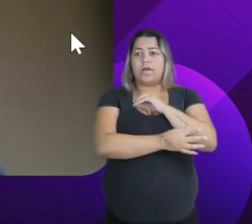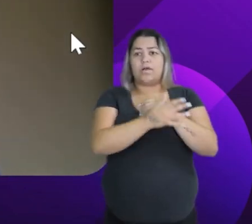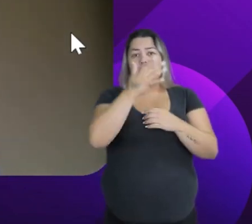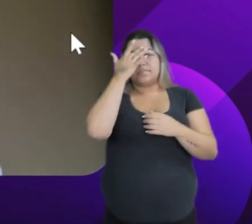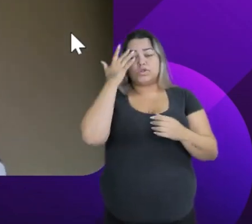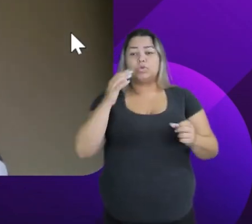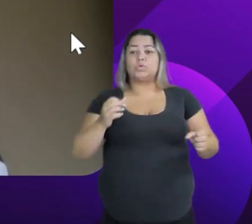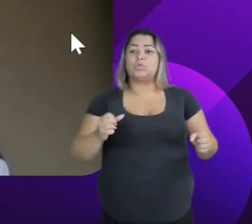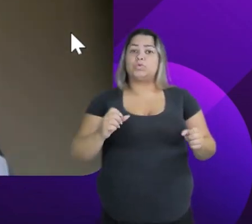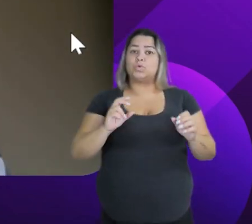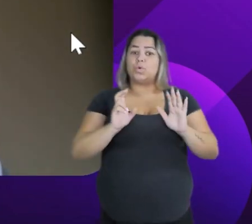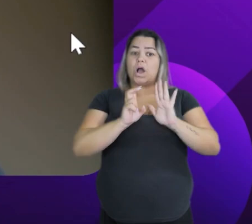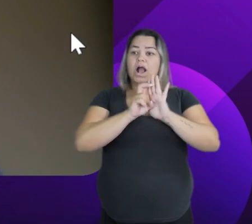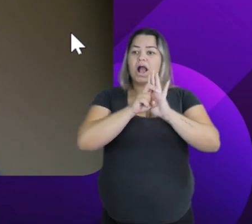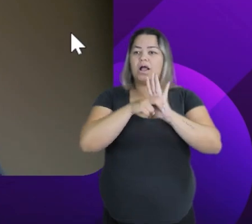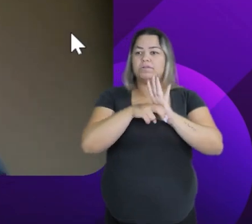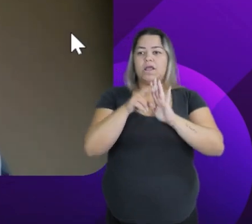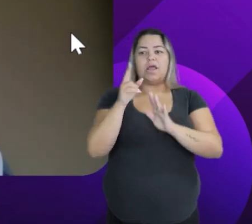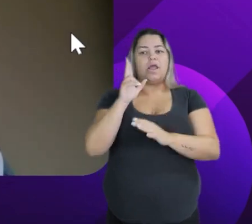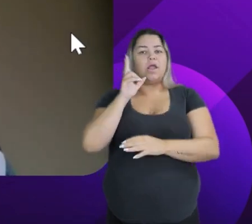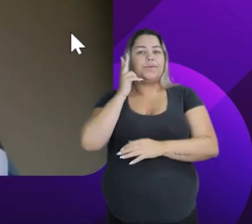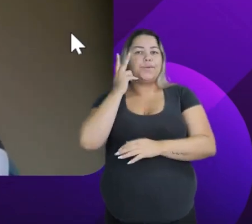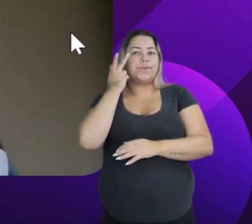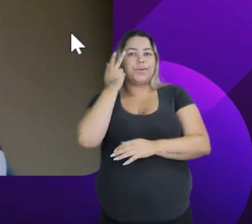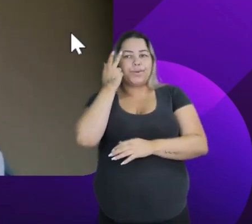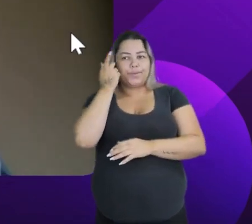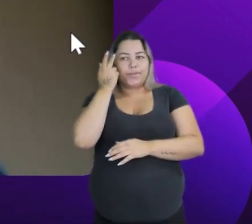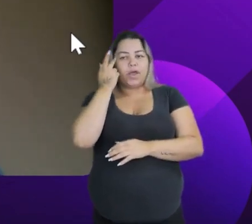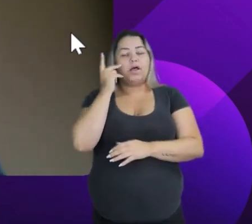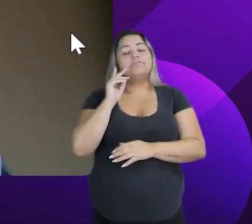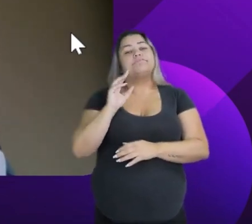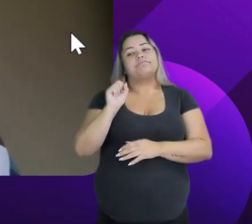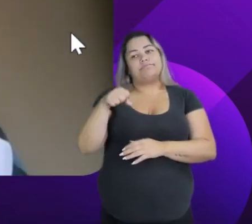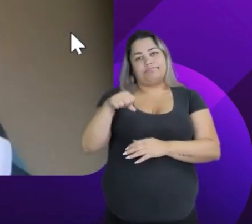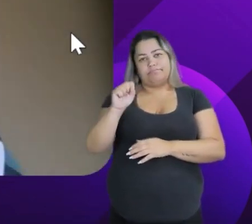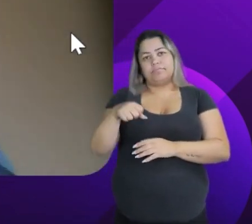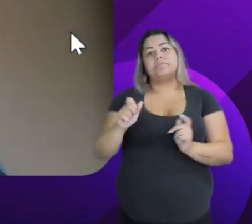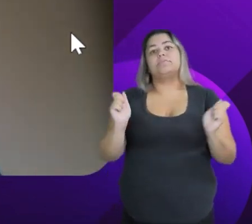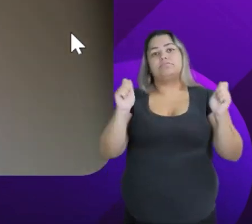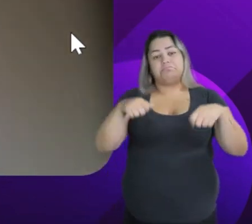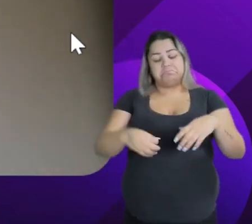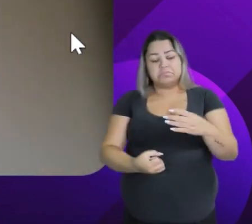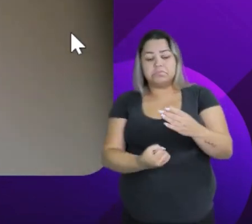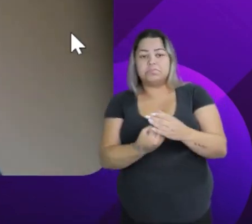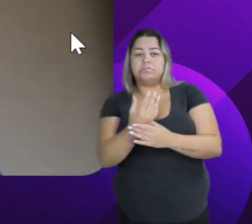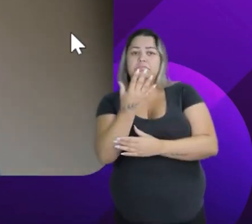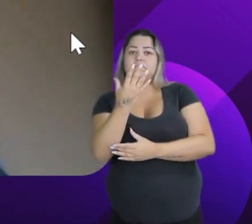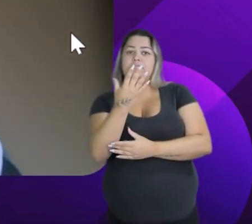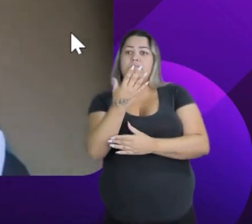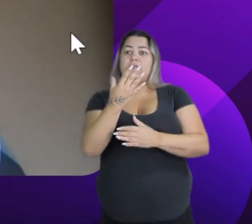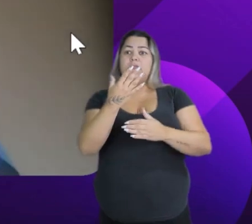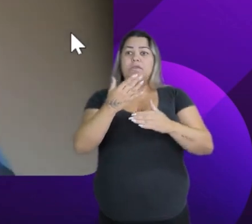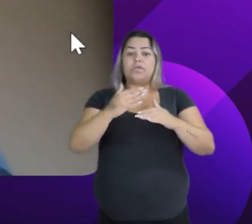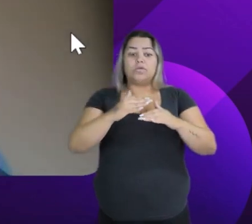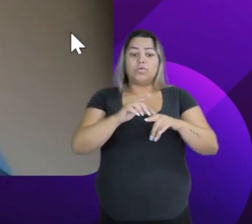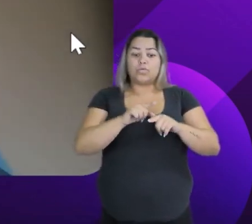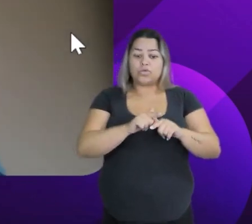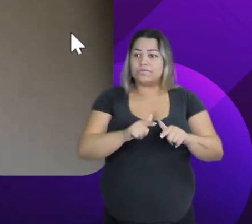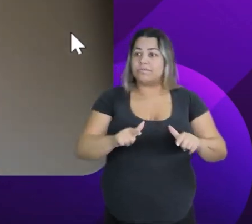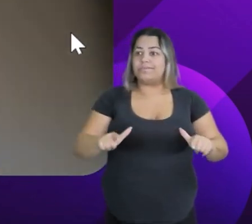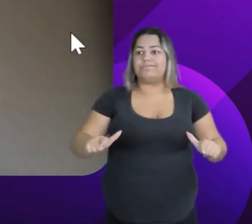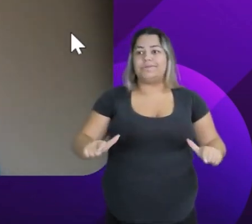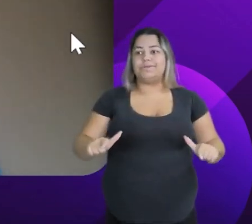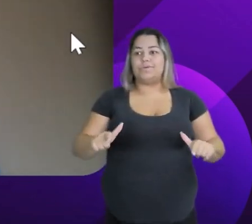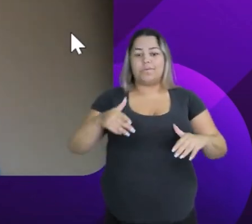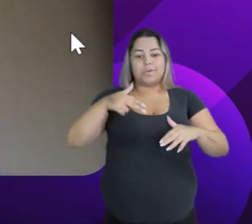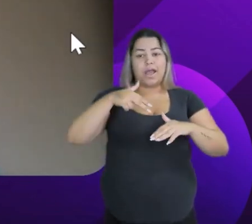cadeirante, né? Então é natural que a gente fale, então a gente precisa criar guias rebaixadas, a gente precisa muitas vezes